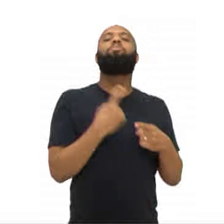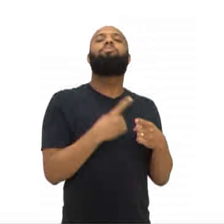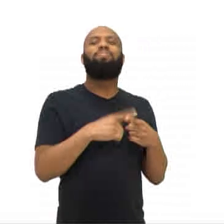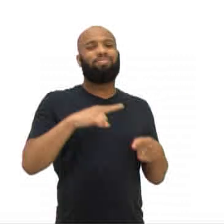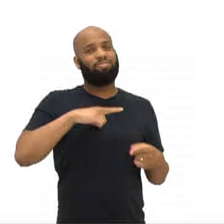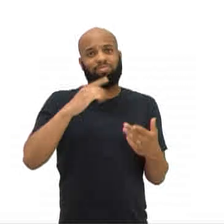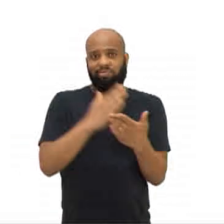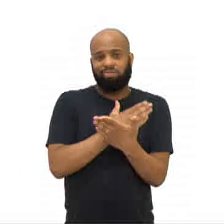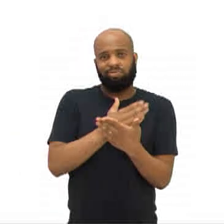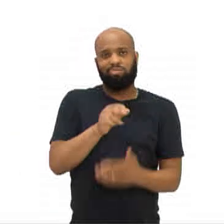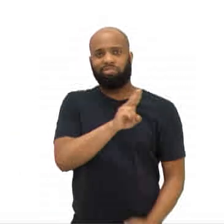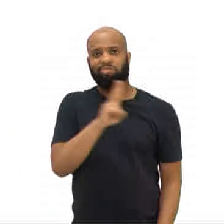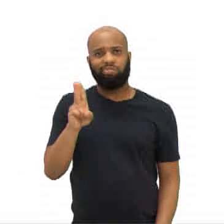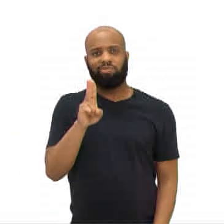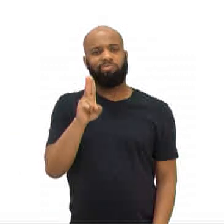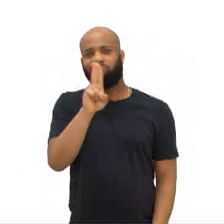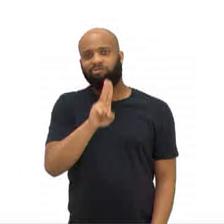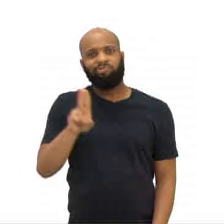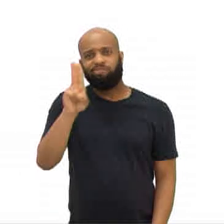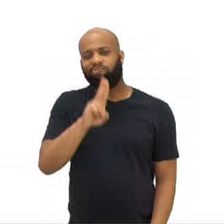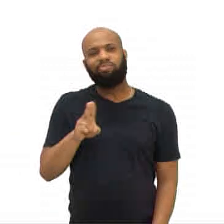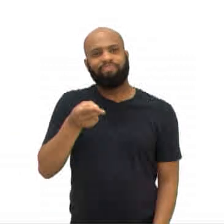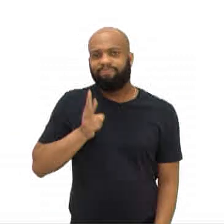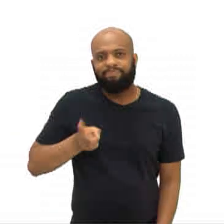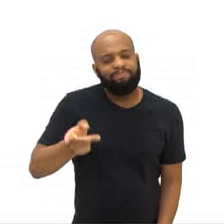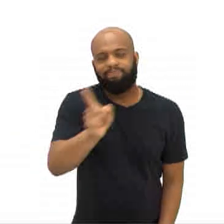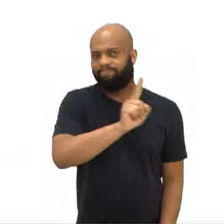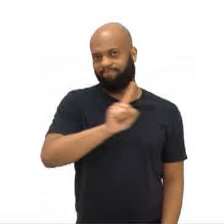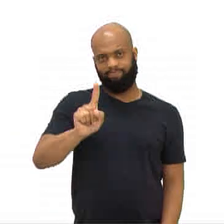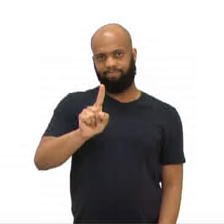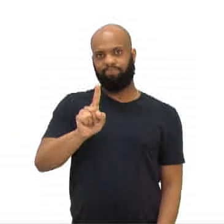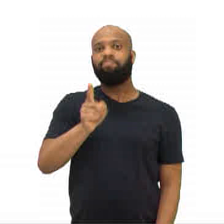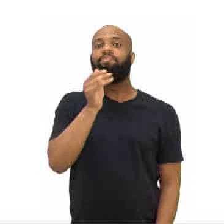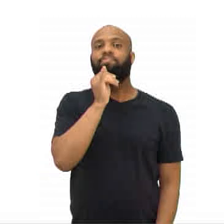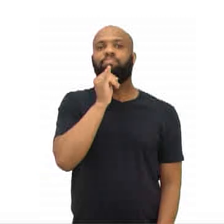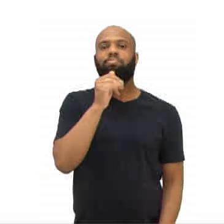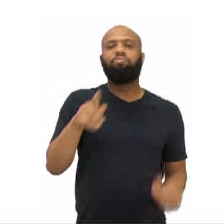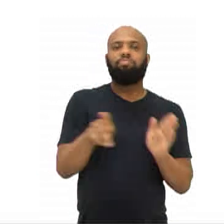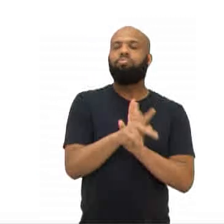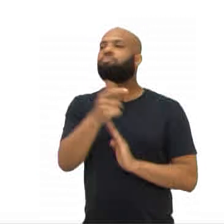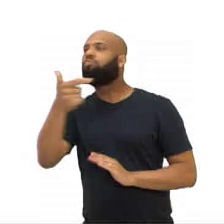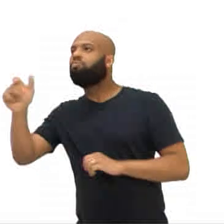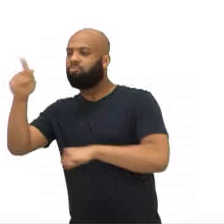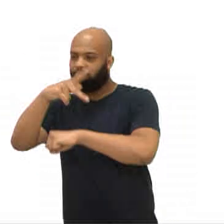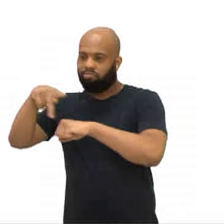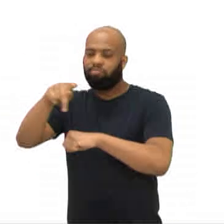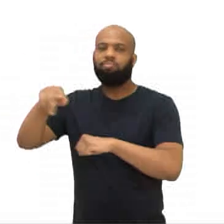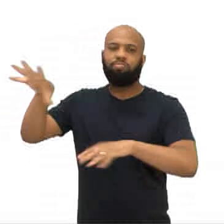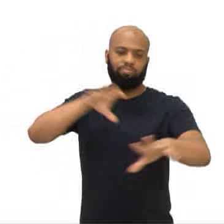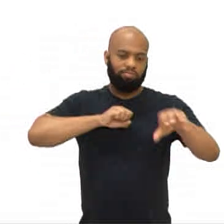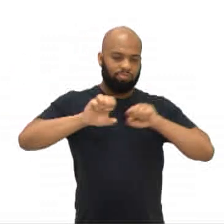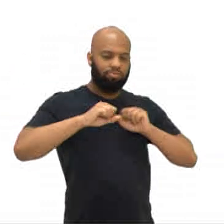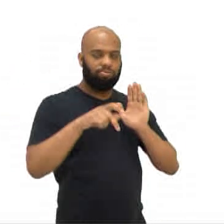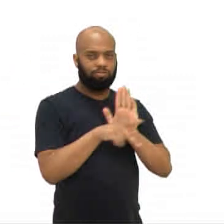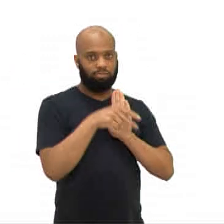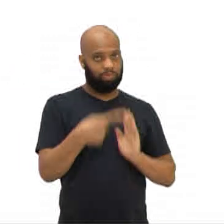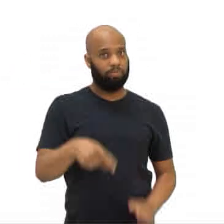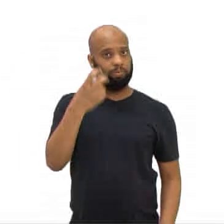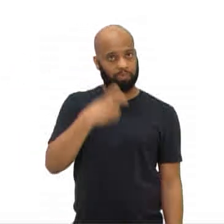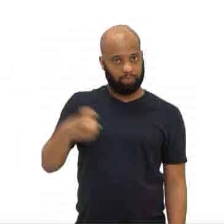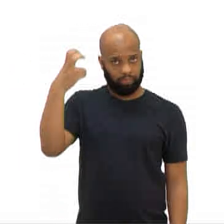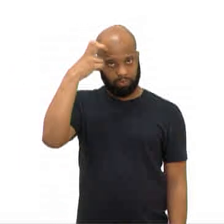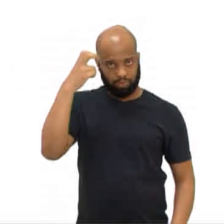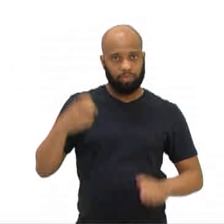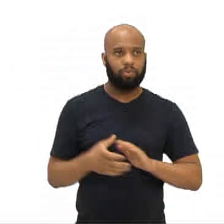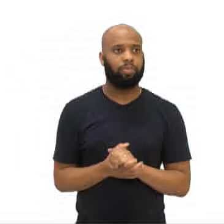nomes inusuais, são nomes que não são tão comuns. Ou esses estrangeirismos que nós acabamos observando na nossa cultura,